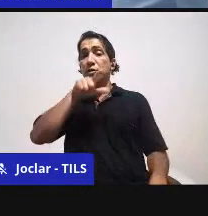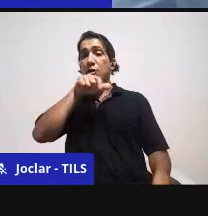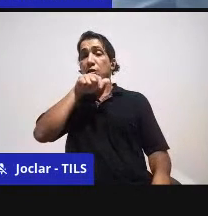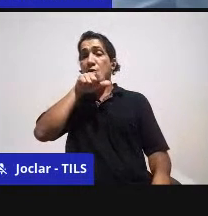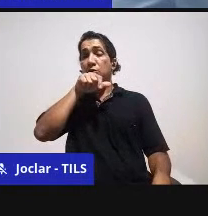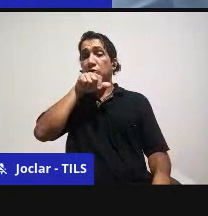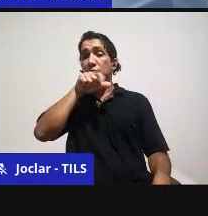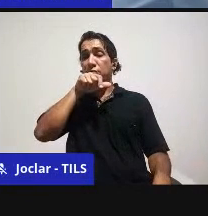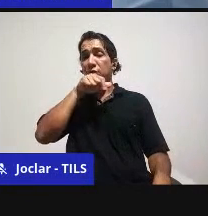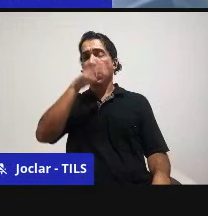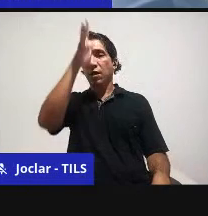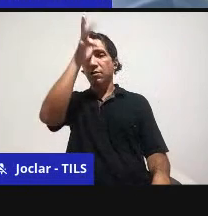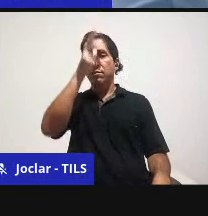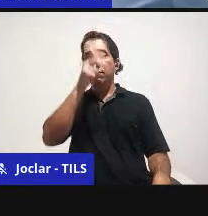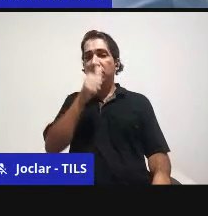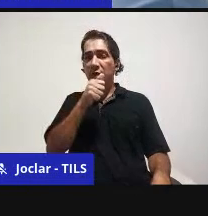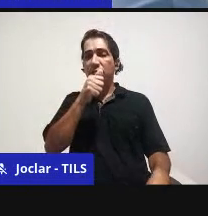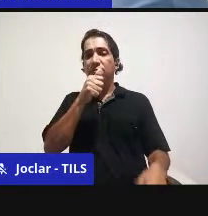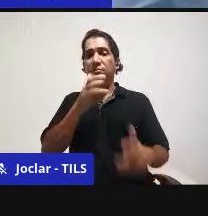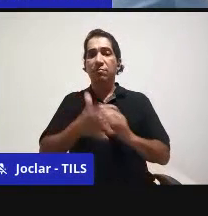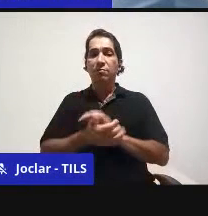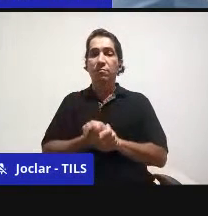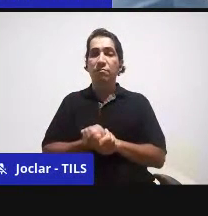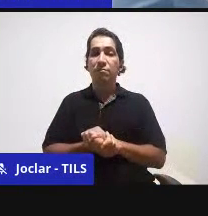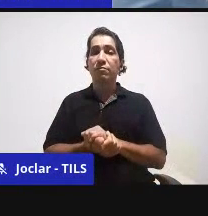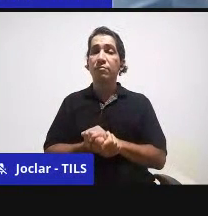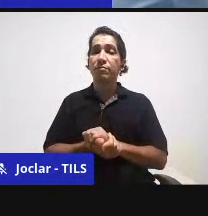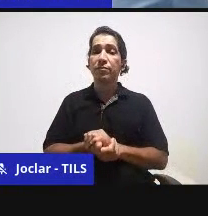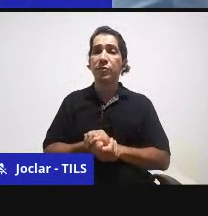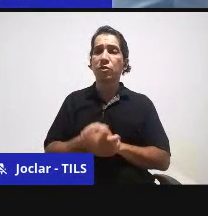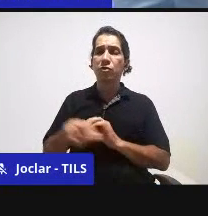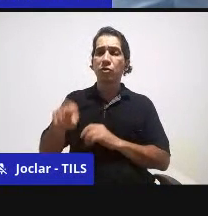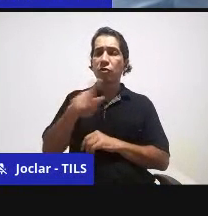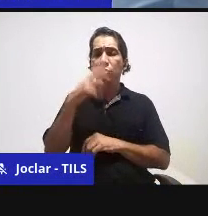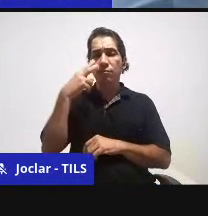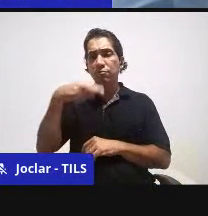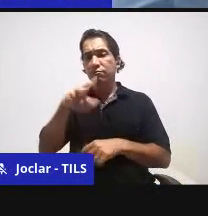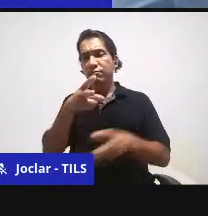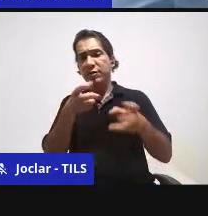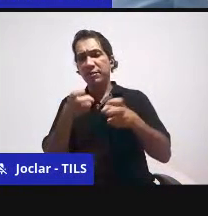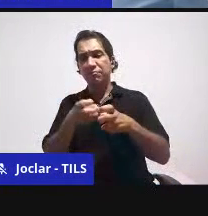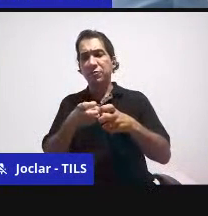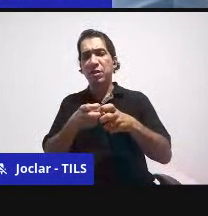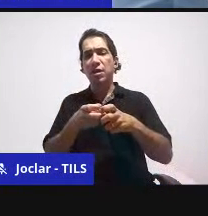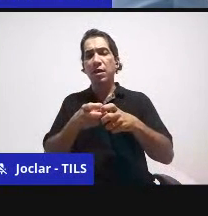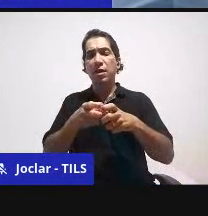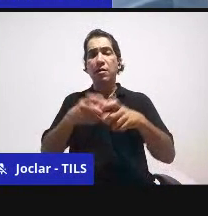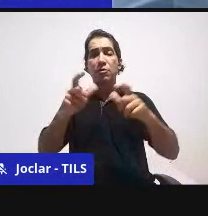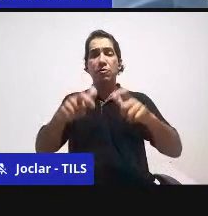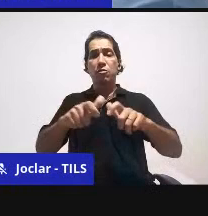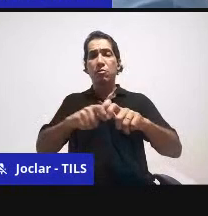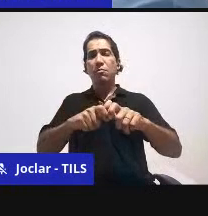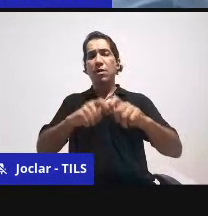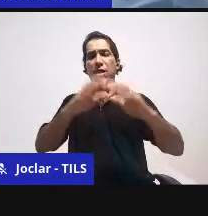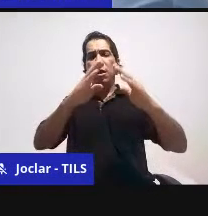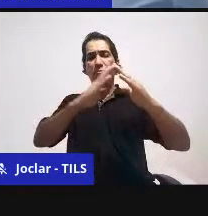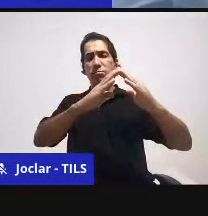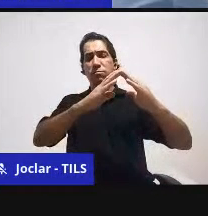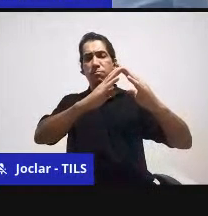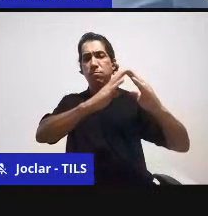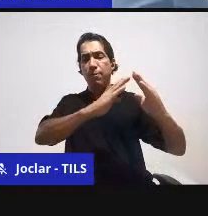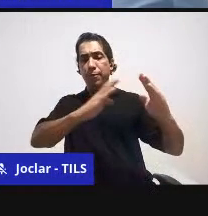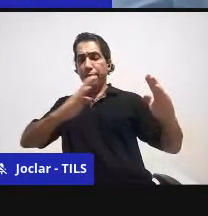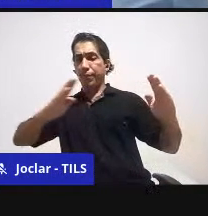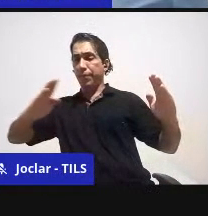é um agronegócio, né, e uma instalação bastante grande, né, onde a gente tem aqui, então, como